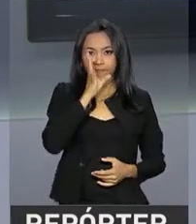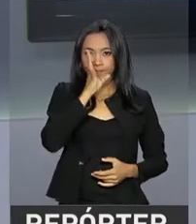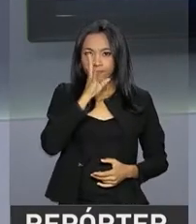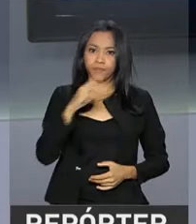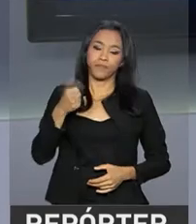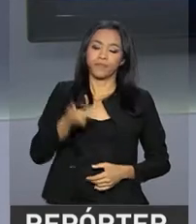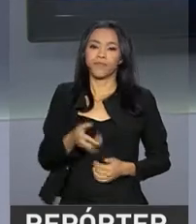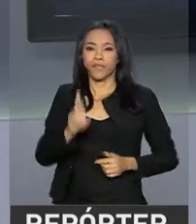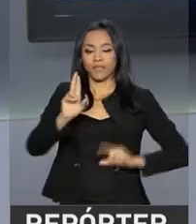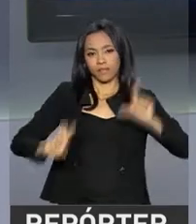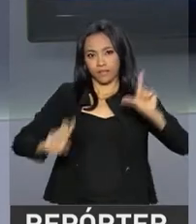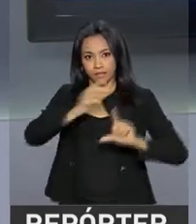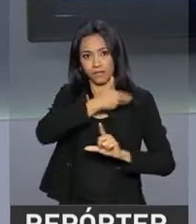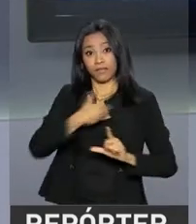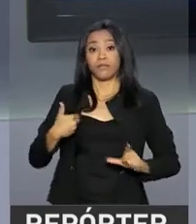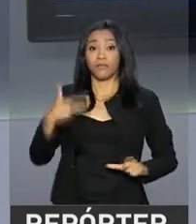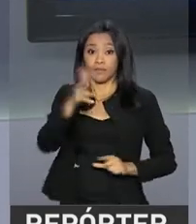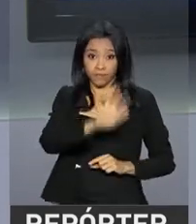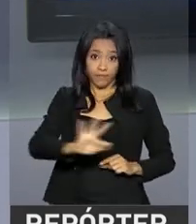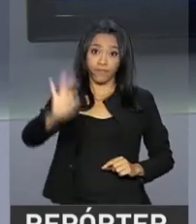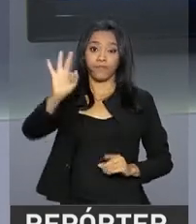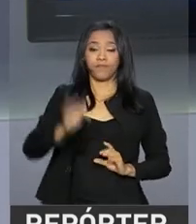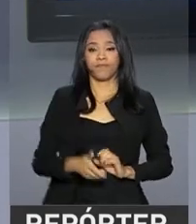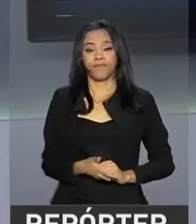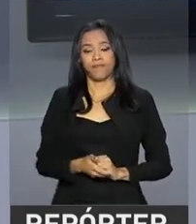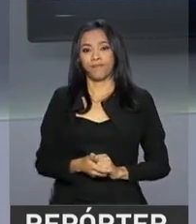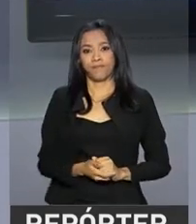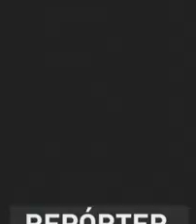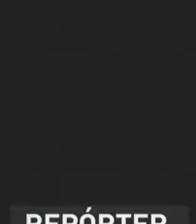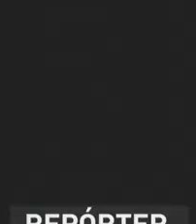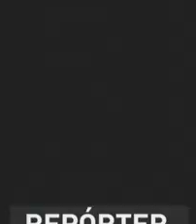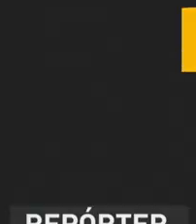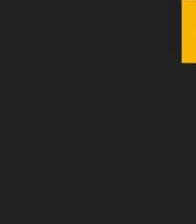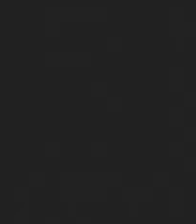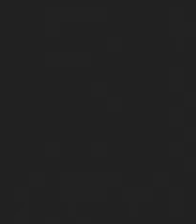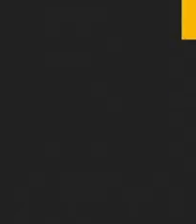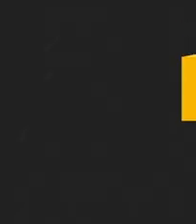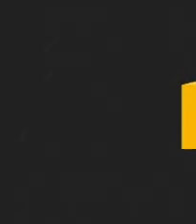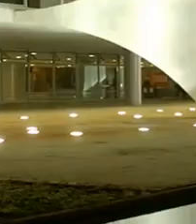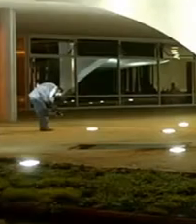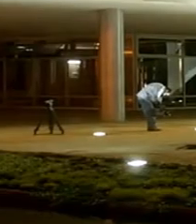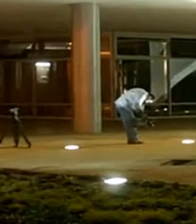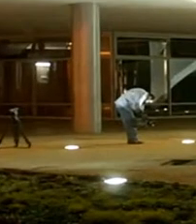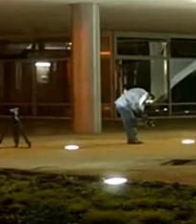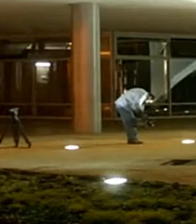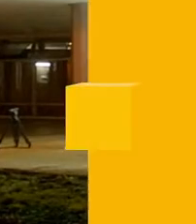Continue com a gente na NBR, a TV do Governo Federal.